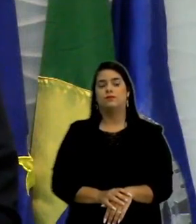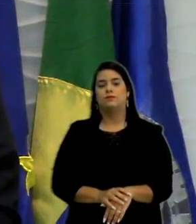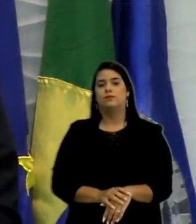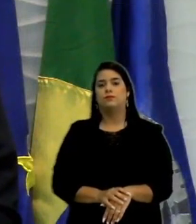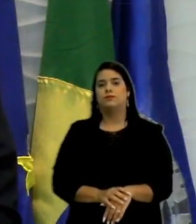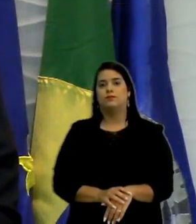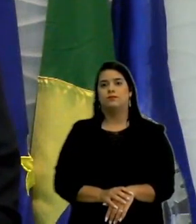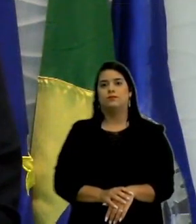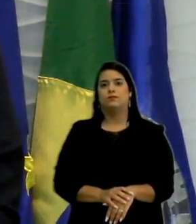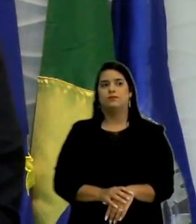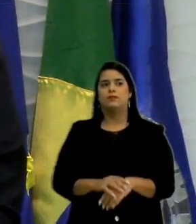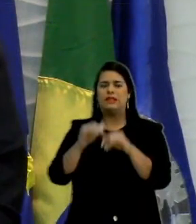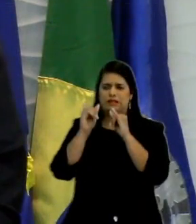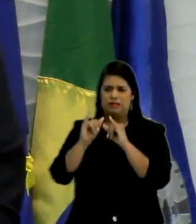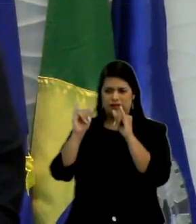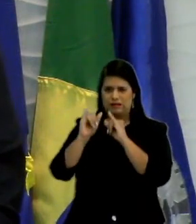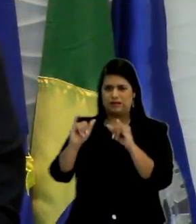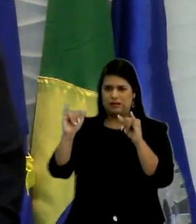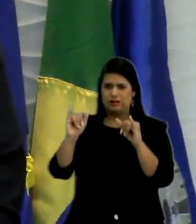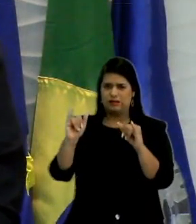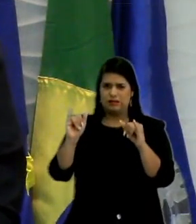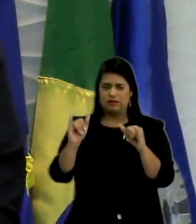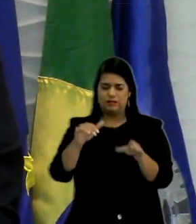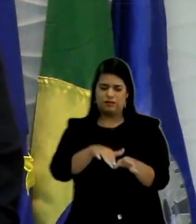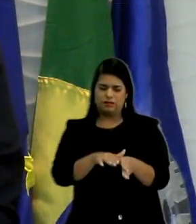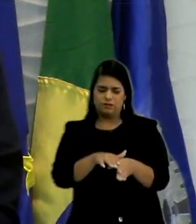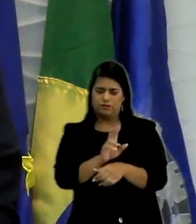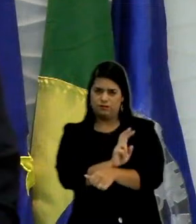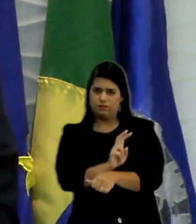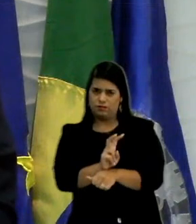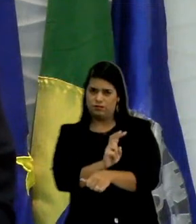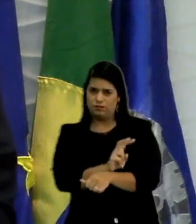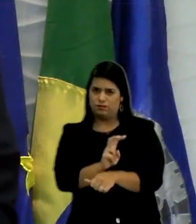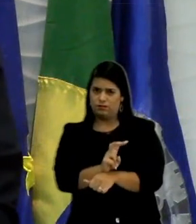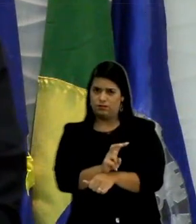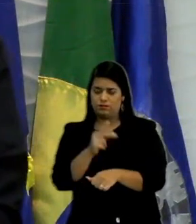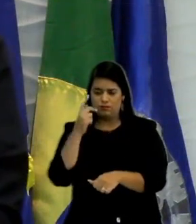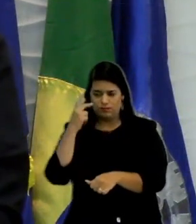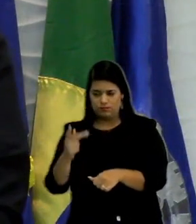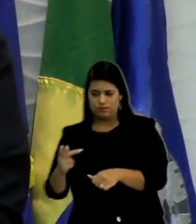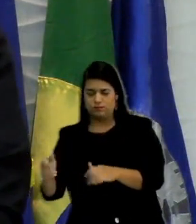foi denunciado ao conselho. O conselho foi até a escola e